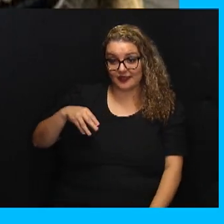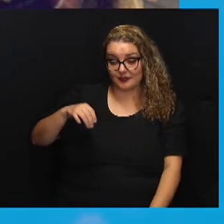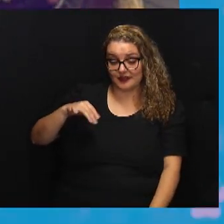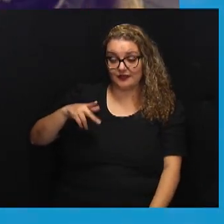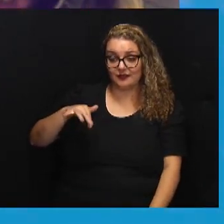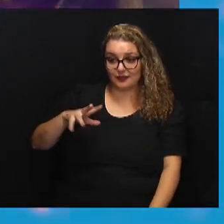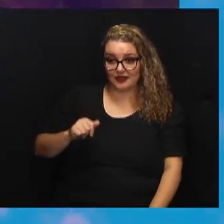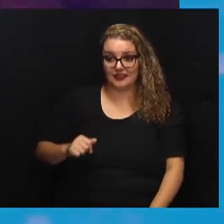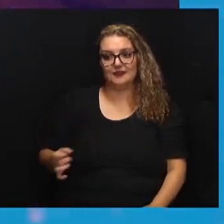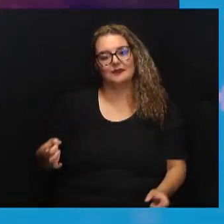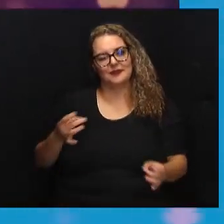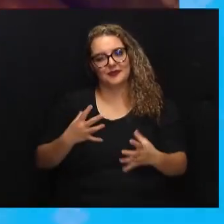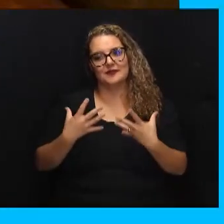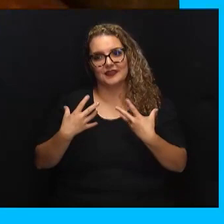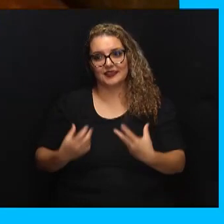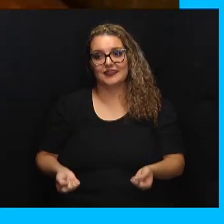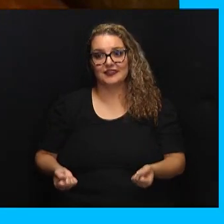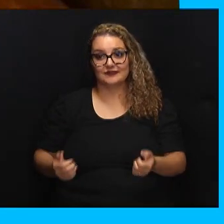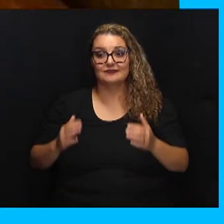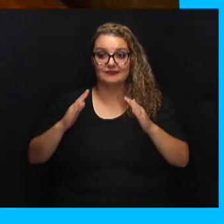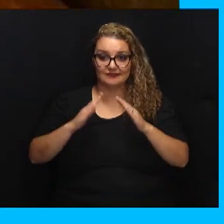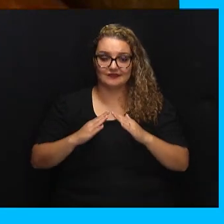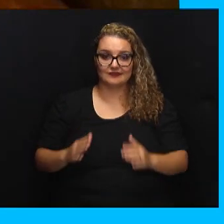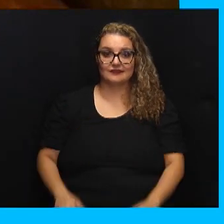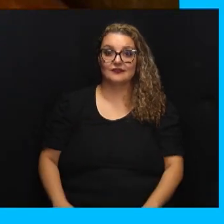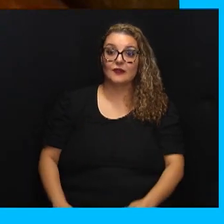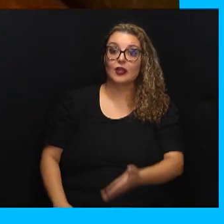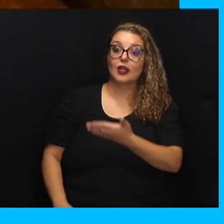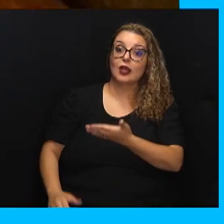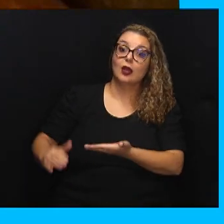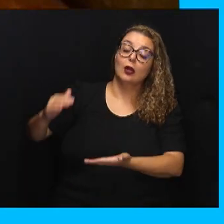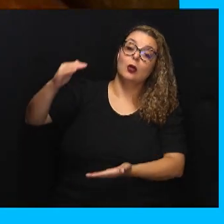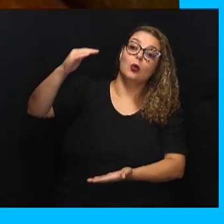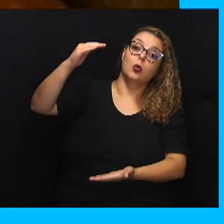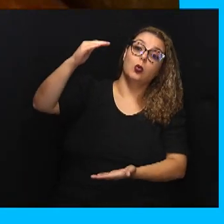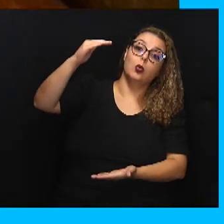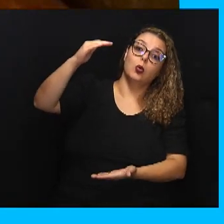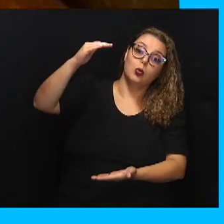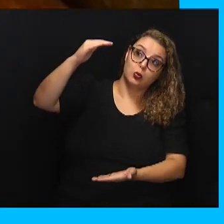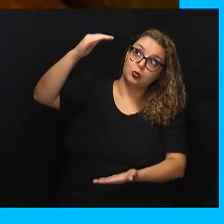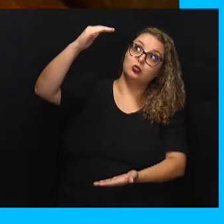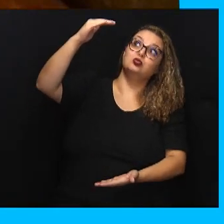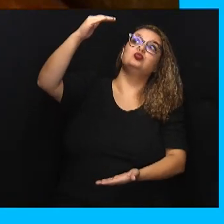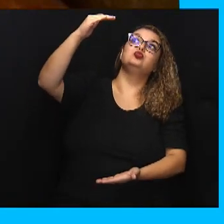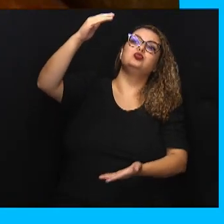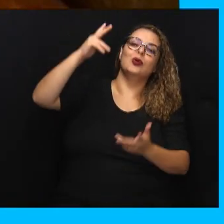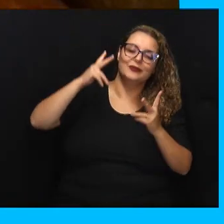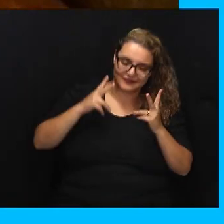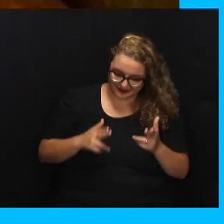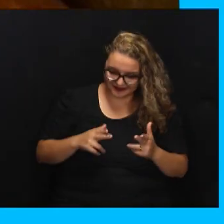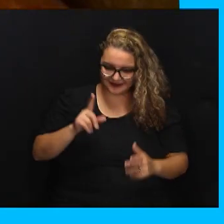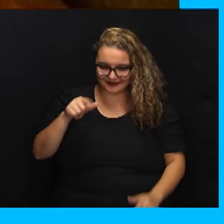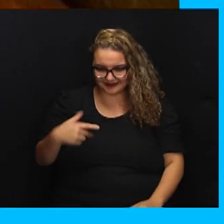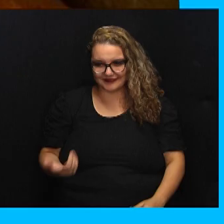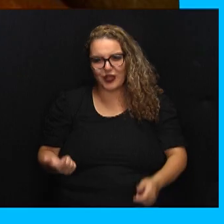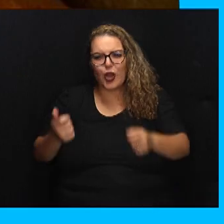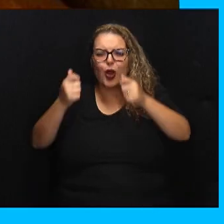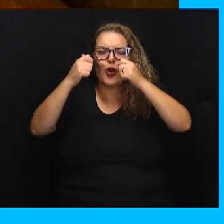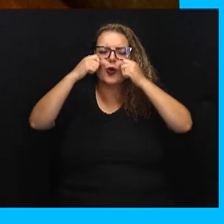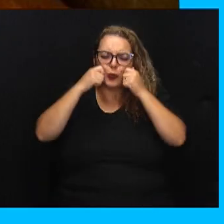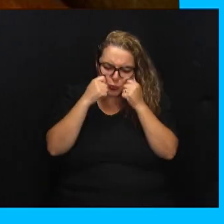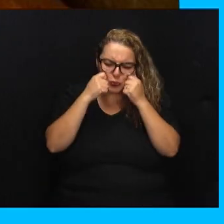para ganhar um lar. O Bolonhesa é um cão grande, mas tão grande quanto ele é a sua fofura